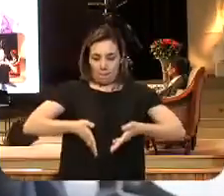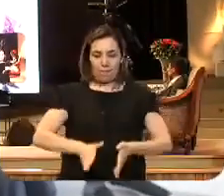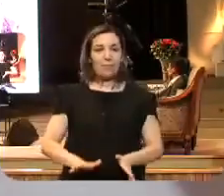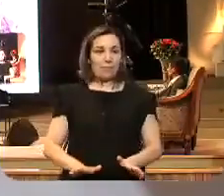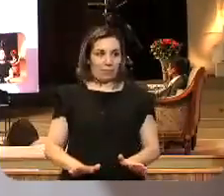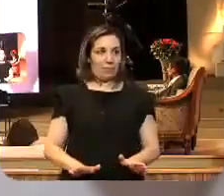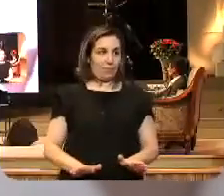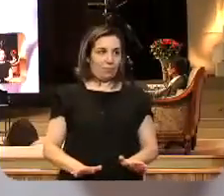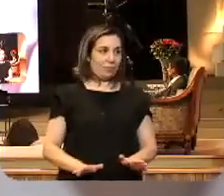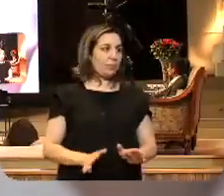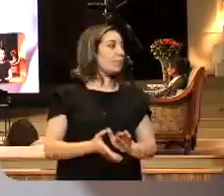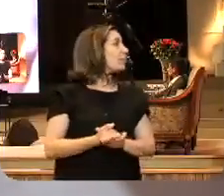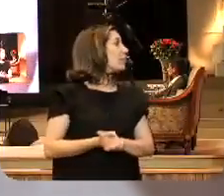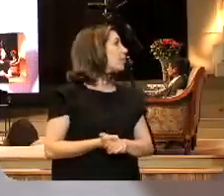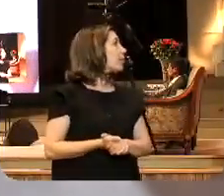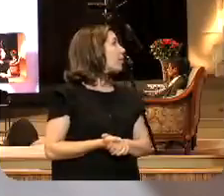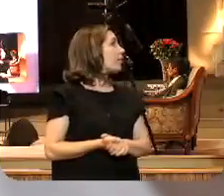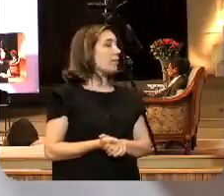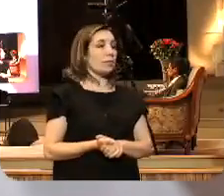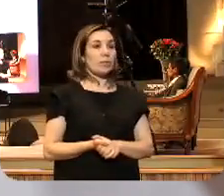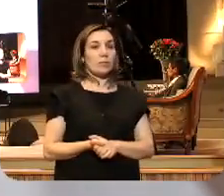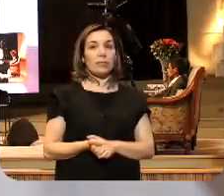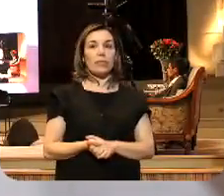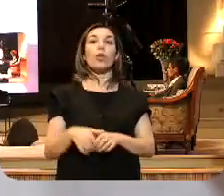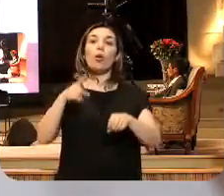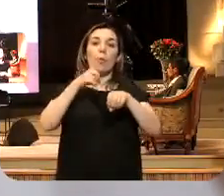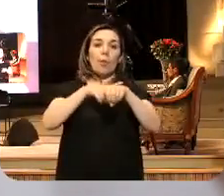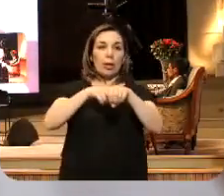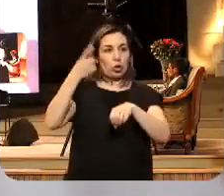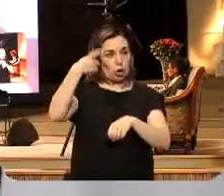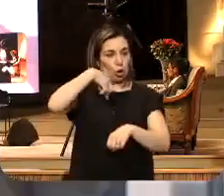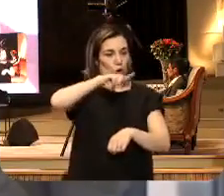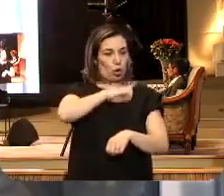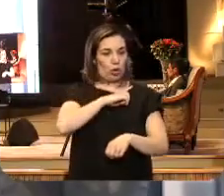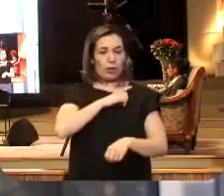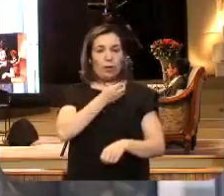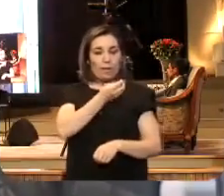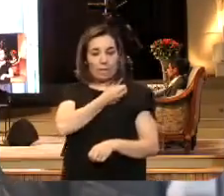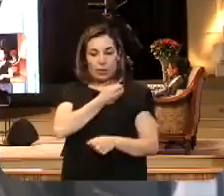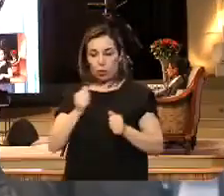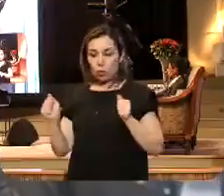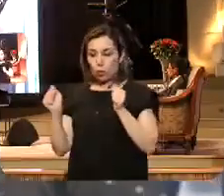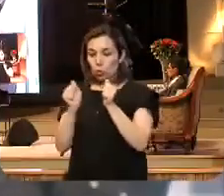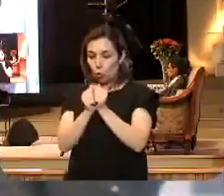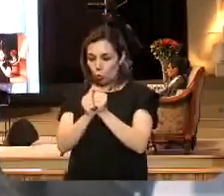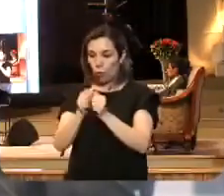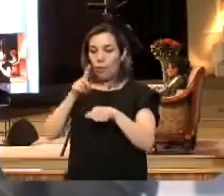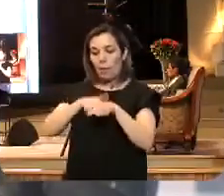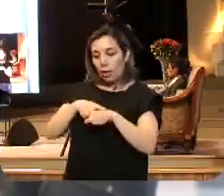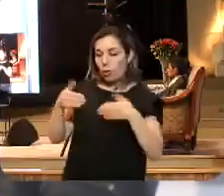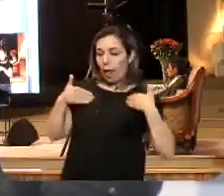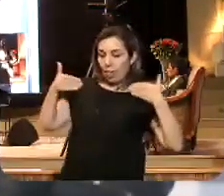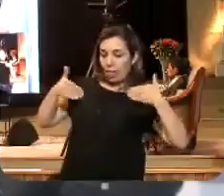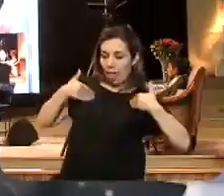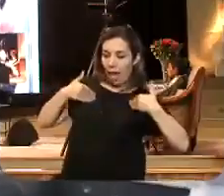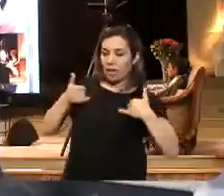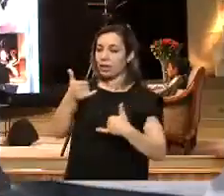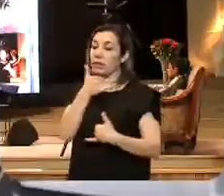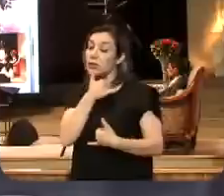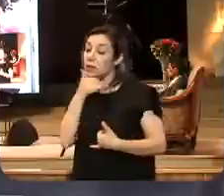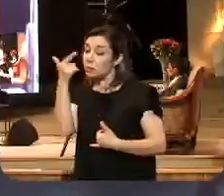presente. E quando estamos presentes nas alegrias e tristezas do outro, somos ainda